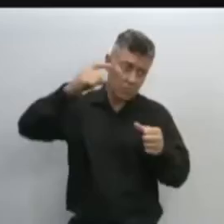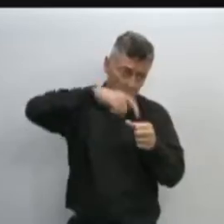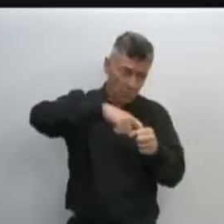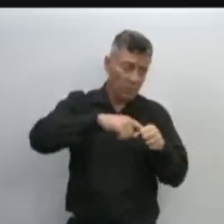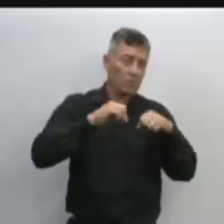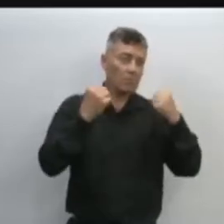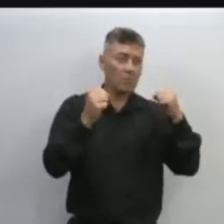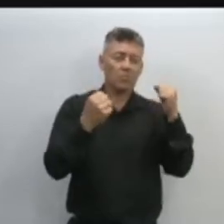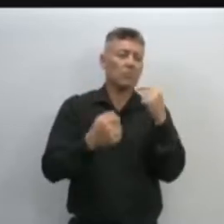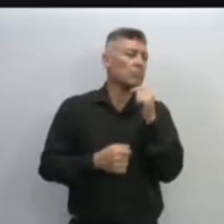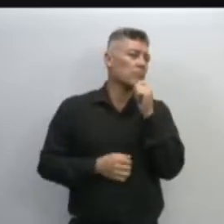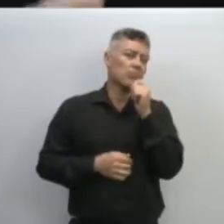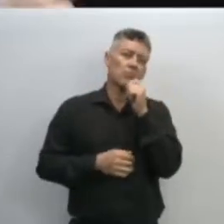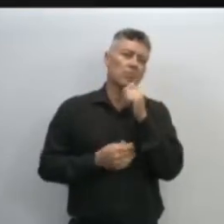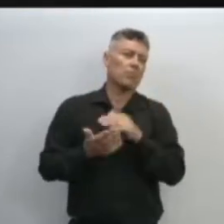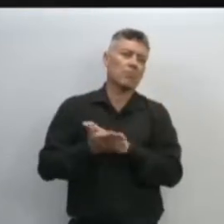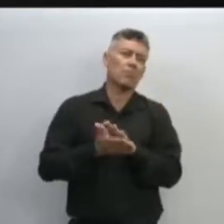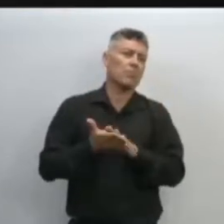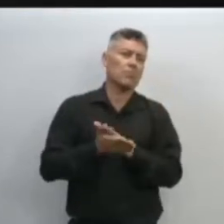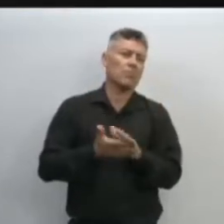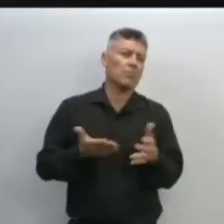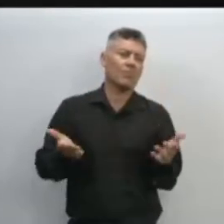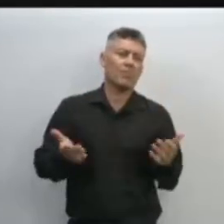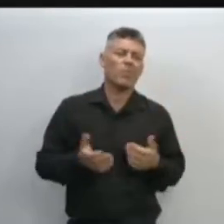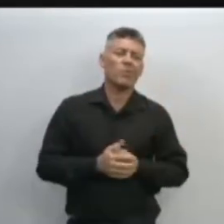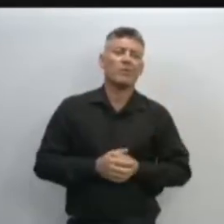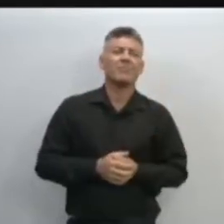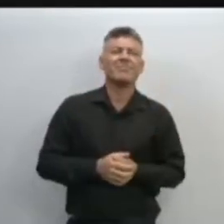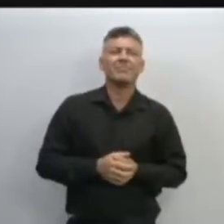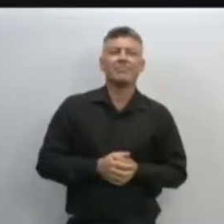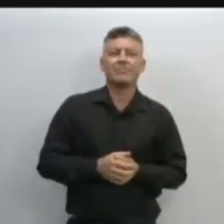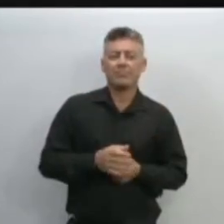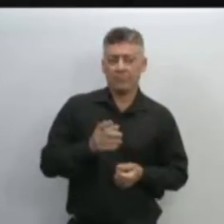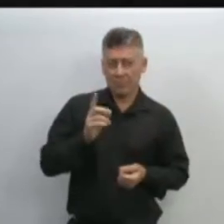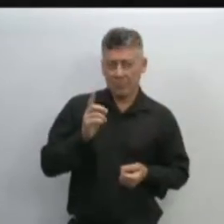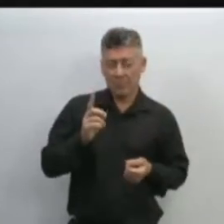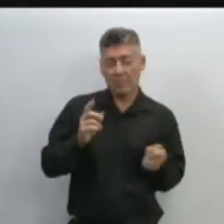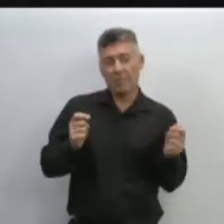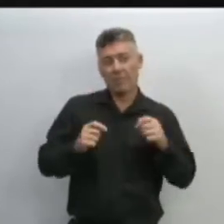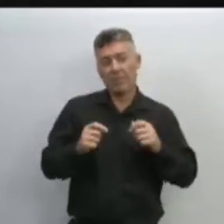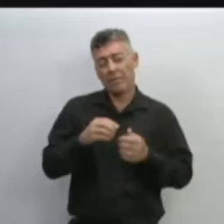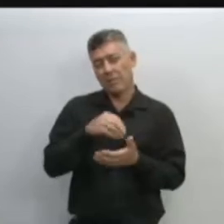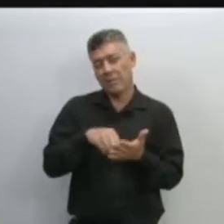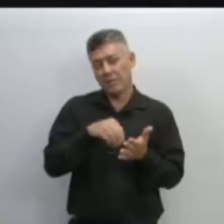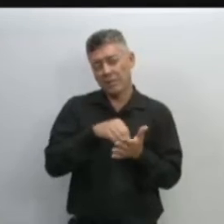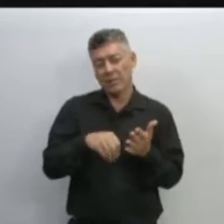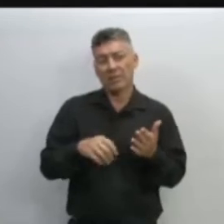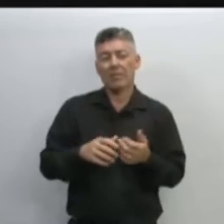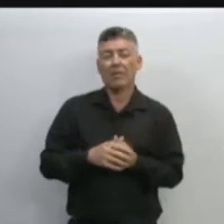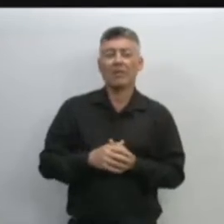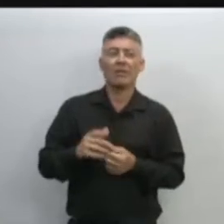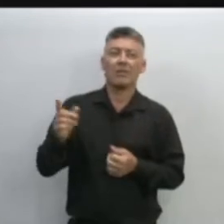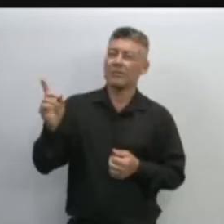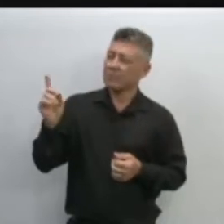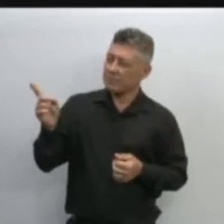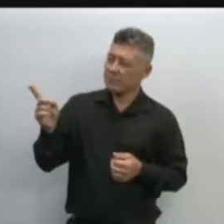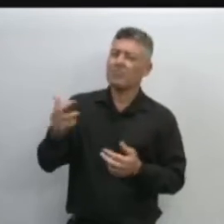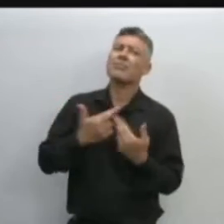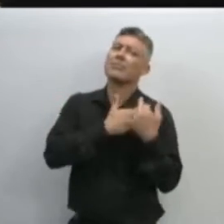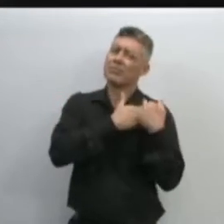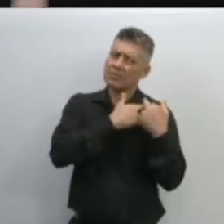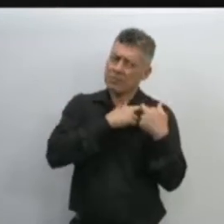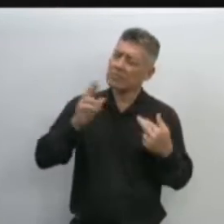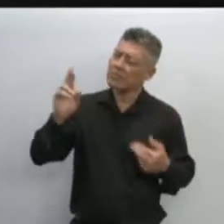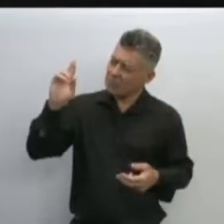academia e não foi o que aconteceu. Então, infelizmente, precisa, né, que a secretaria ela possa, né, fazer